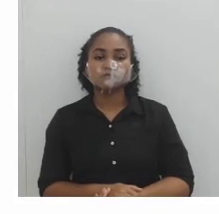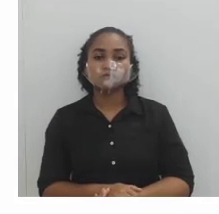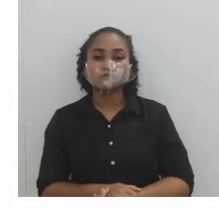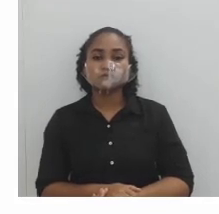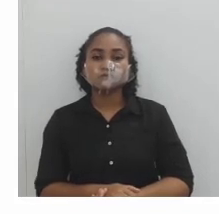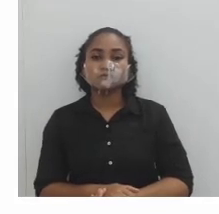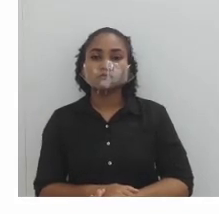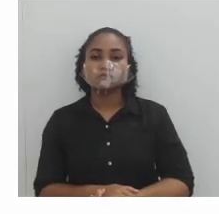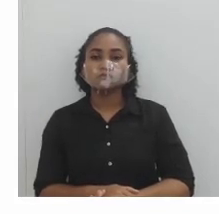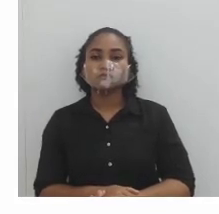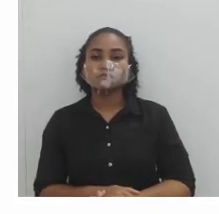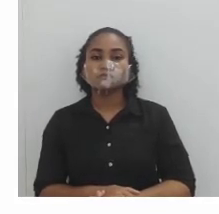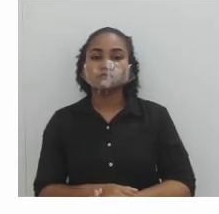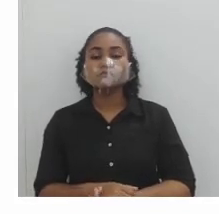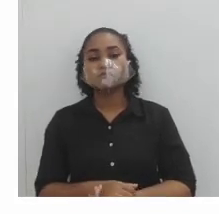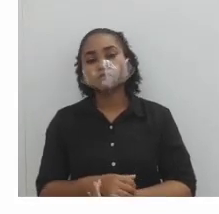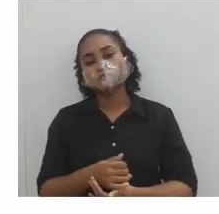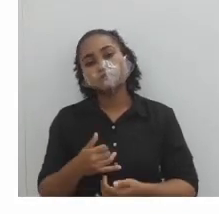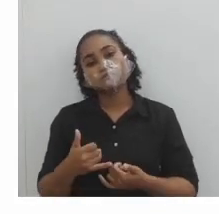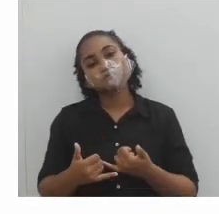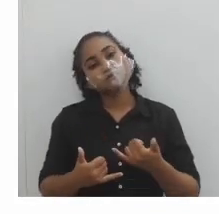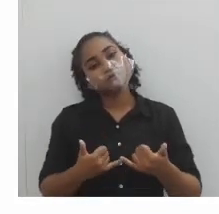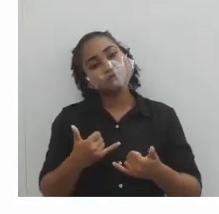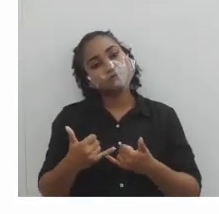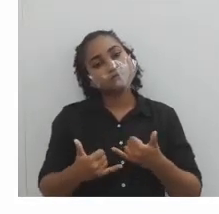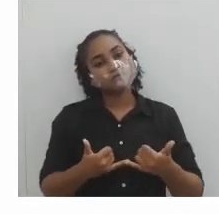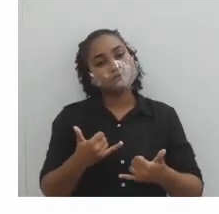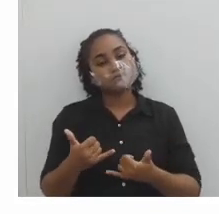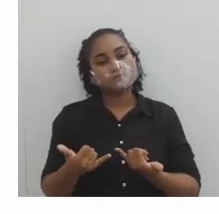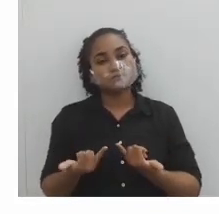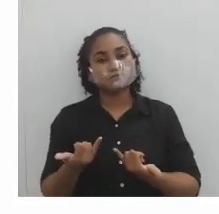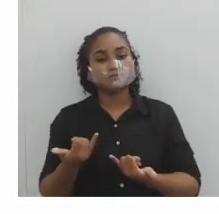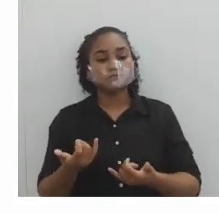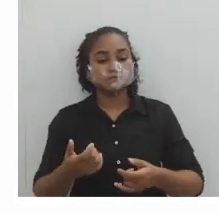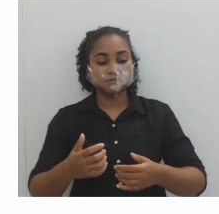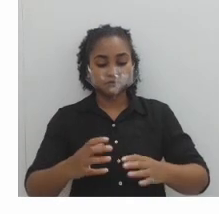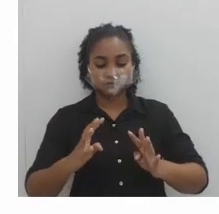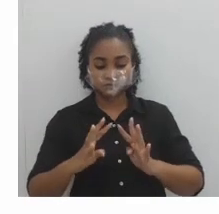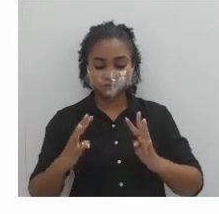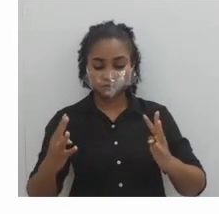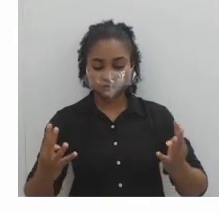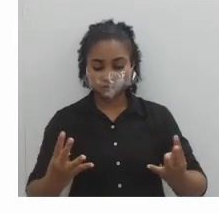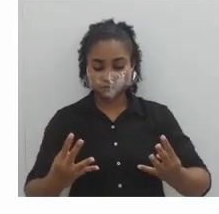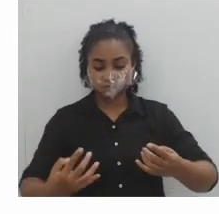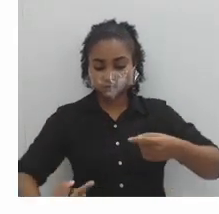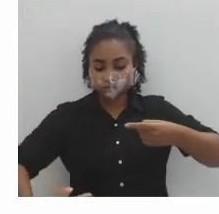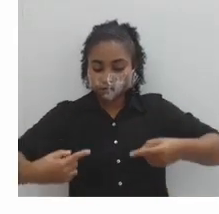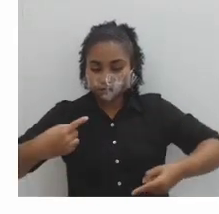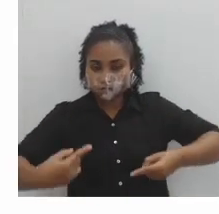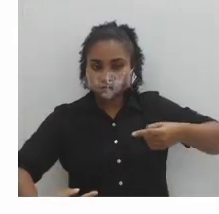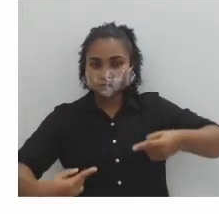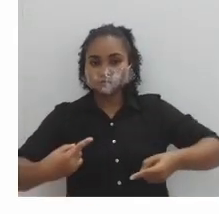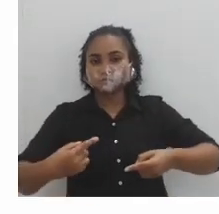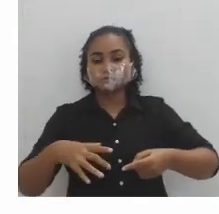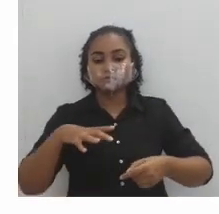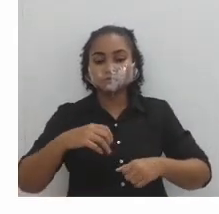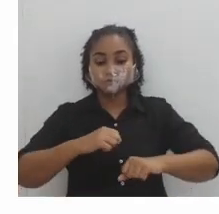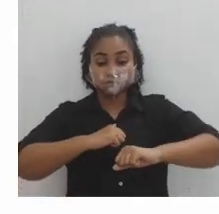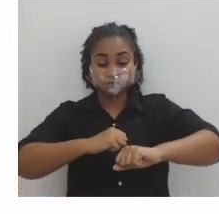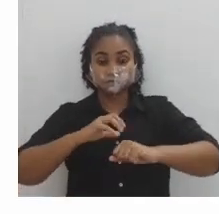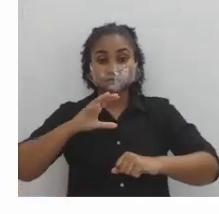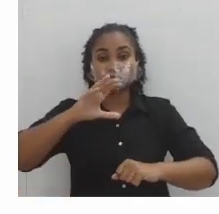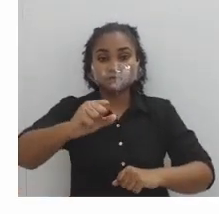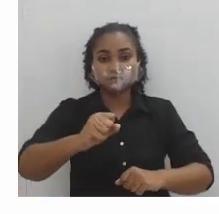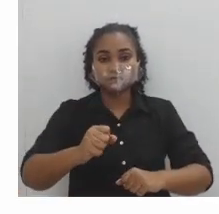Algumas brincadeiras se consolidaram na Idade Moderna, brincadeiras de roda, de lutas, brincadeiras de pega-pega,